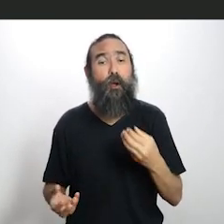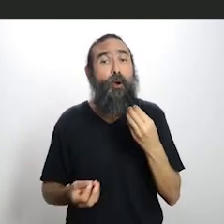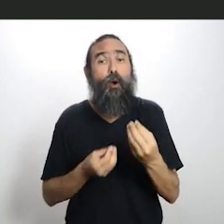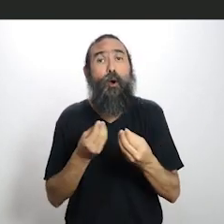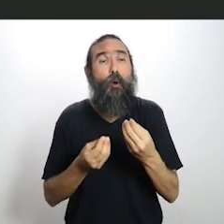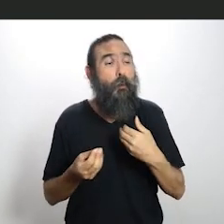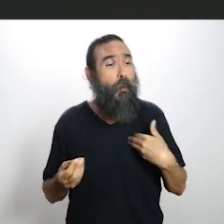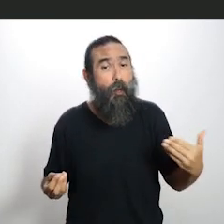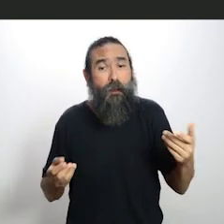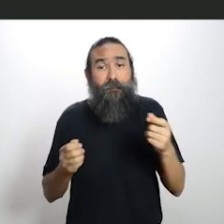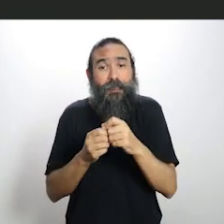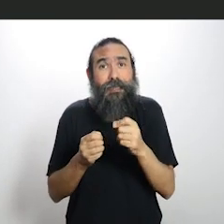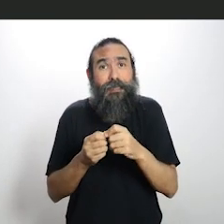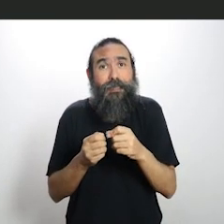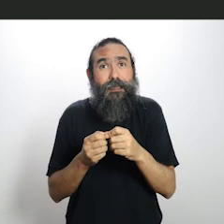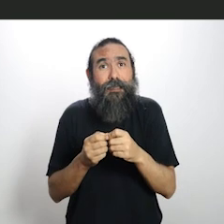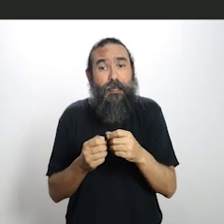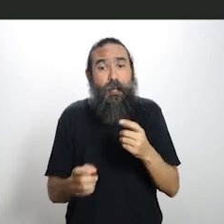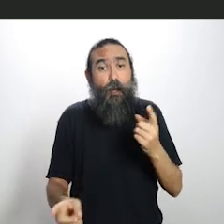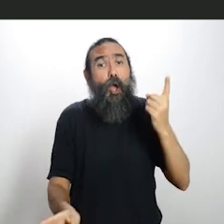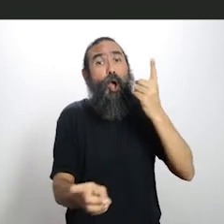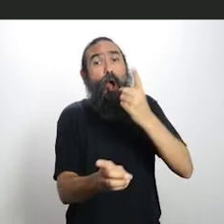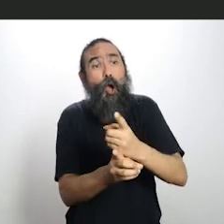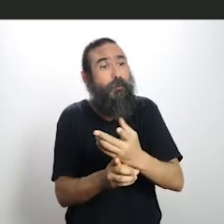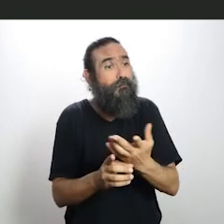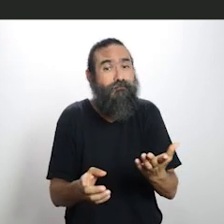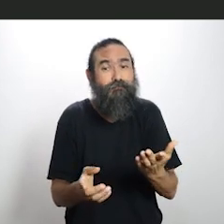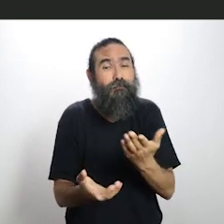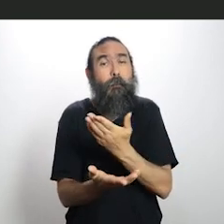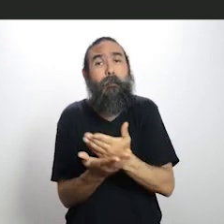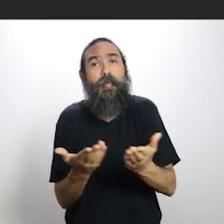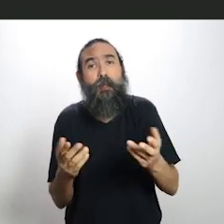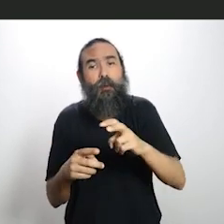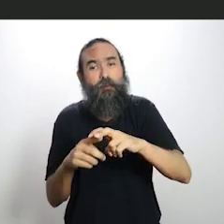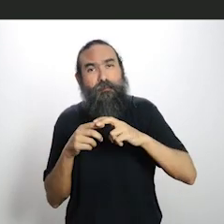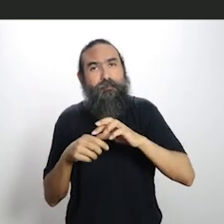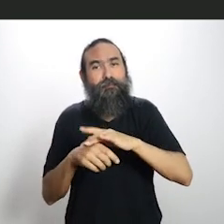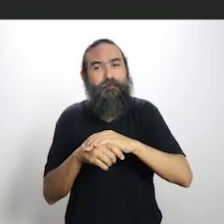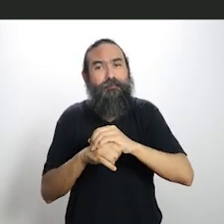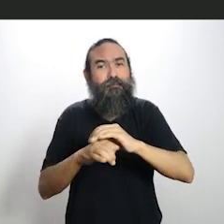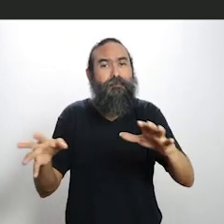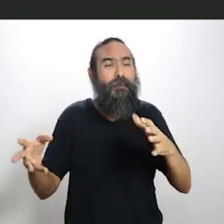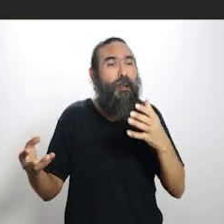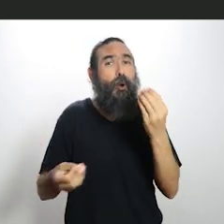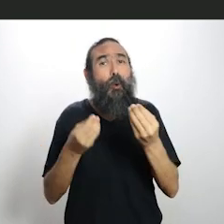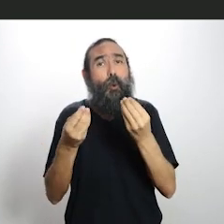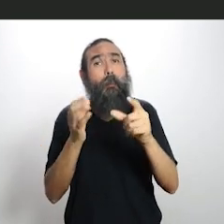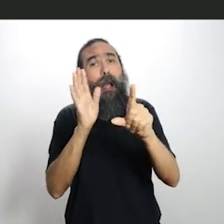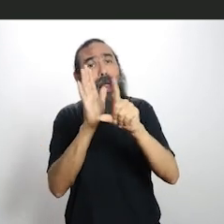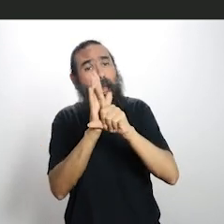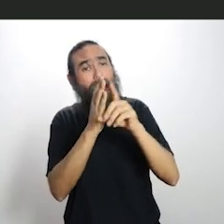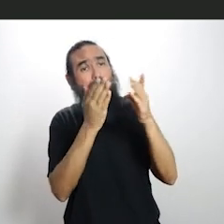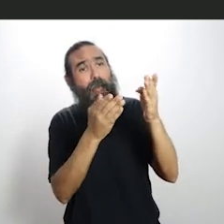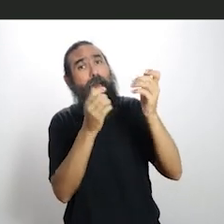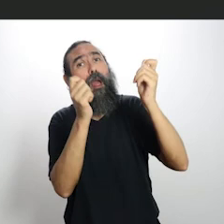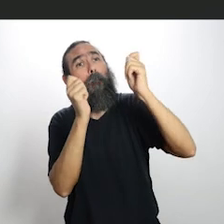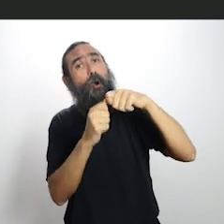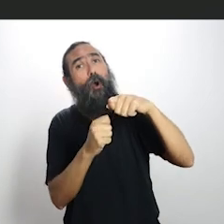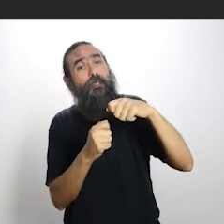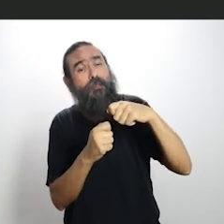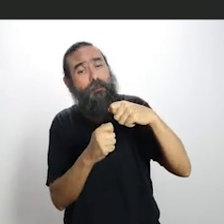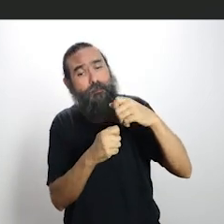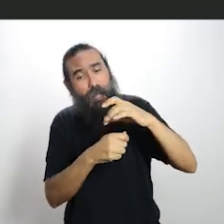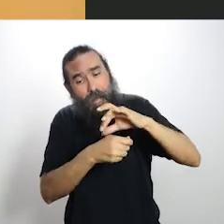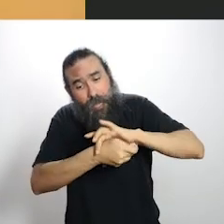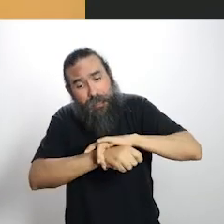nos garantir sabe de alguma forma a manutenção dessa brincadeira né